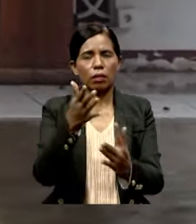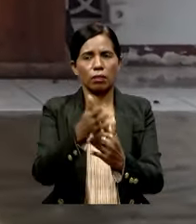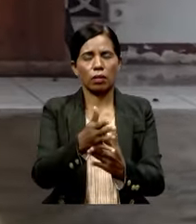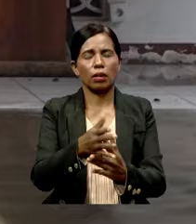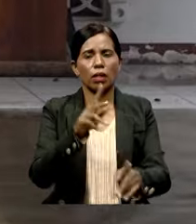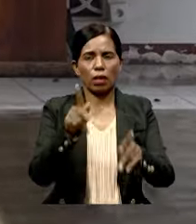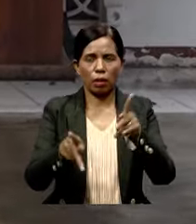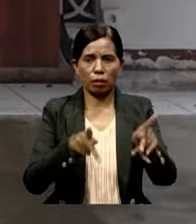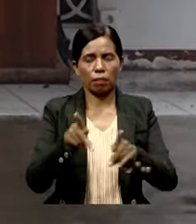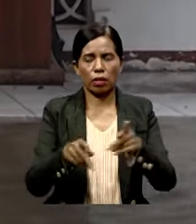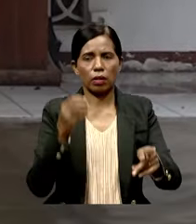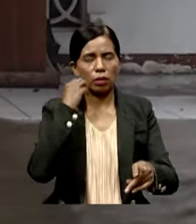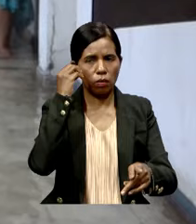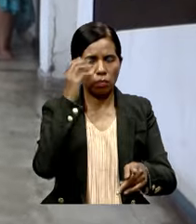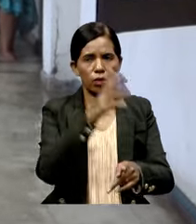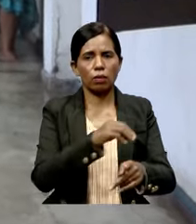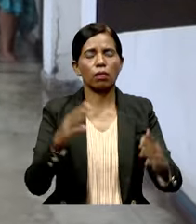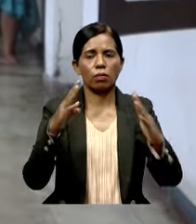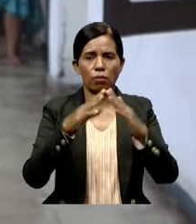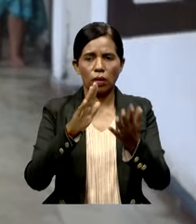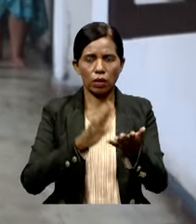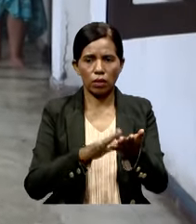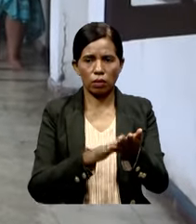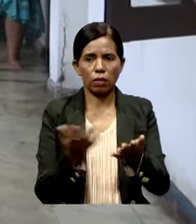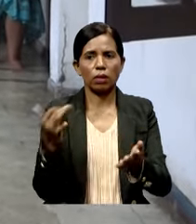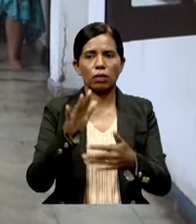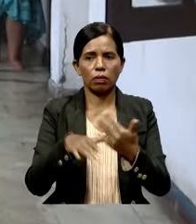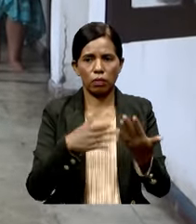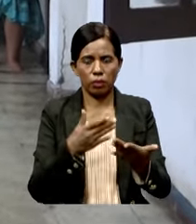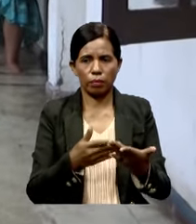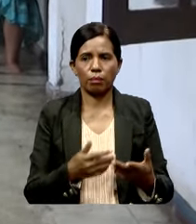komunidade nia uma no escola sira. Emerenciana Martins, Lamberto da Silva, GM.